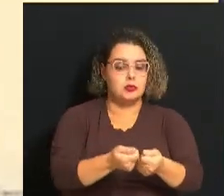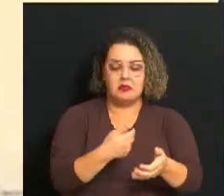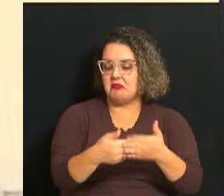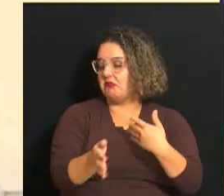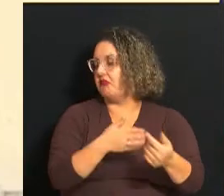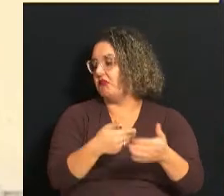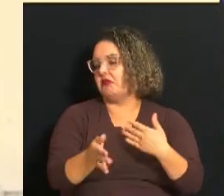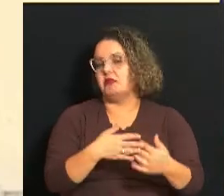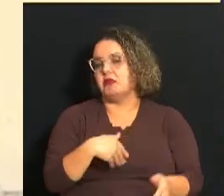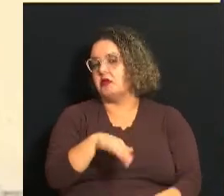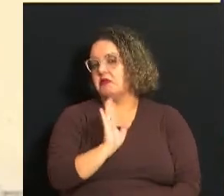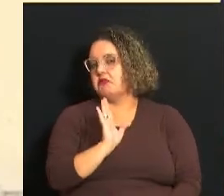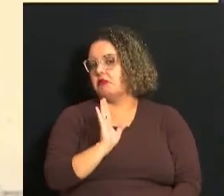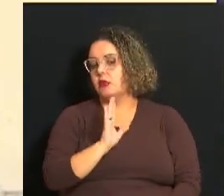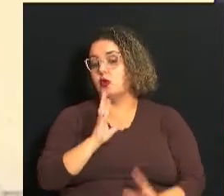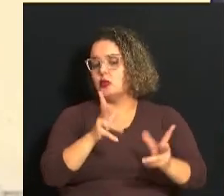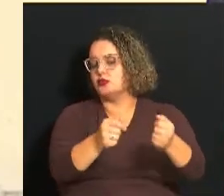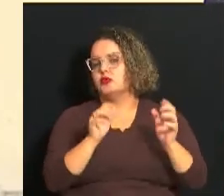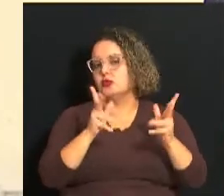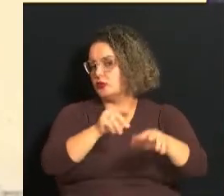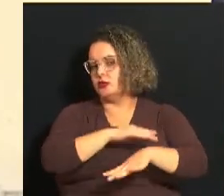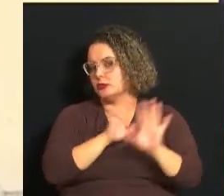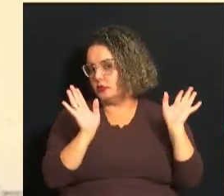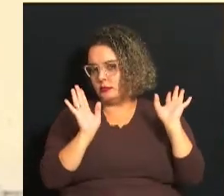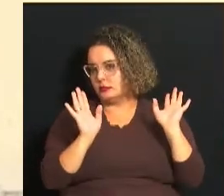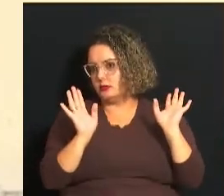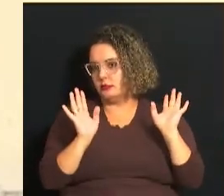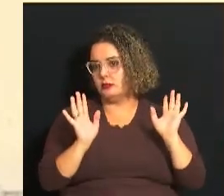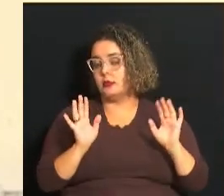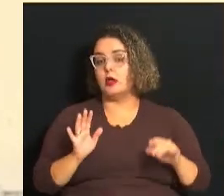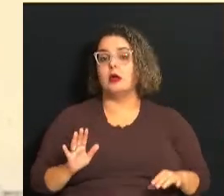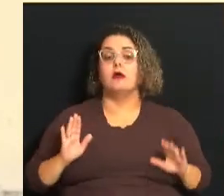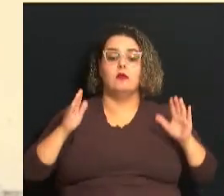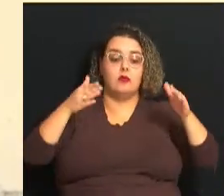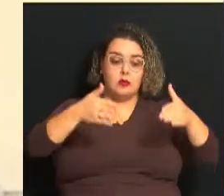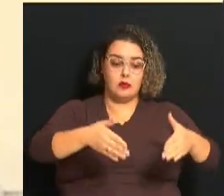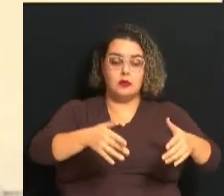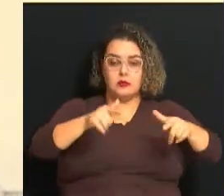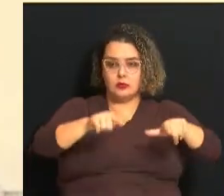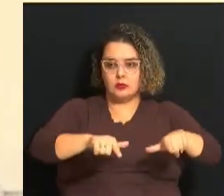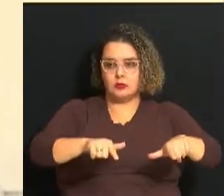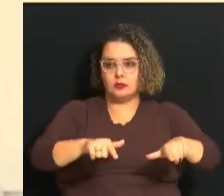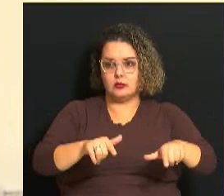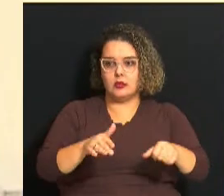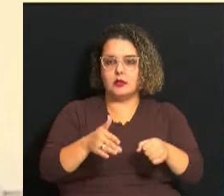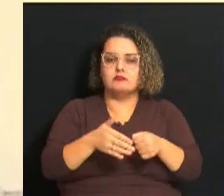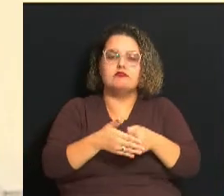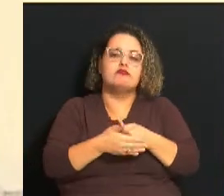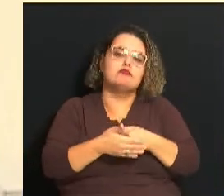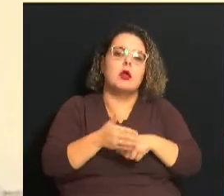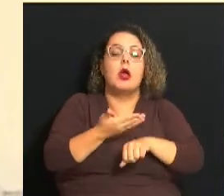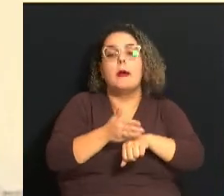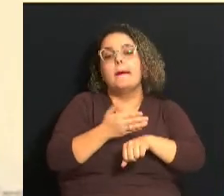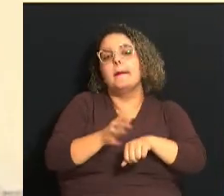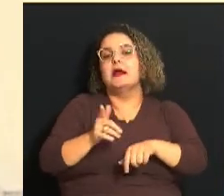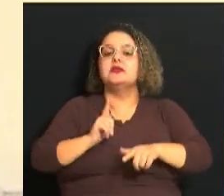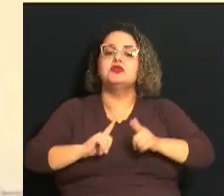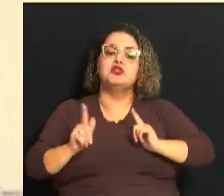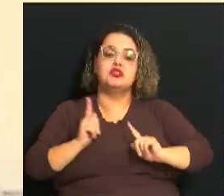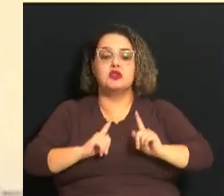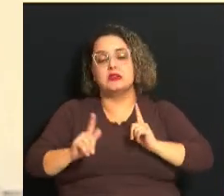e aí É voltado ao ambiente de trabalho então quase sempre está disfarçado de prática de gestão né